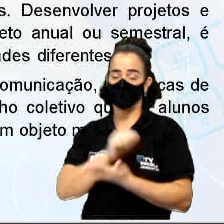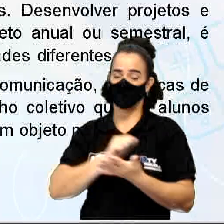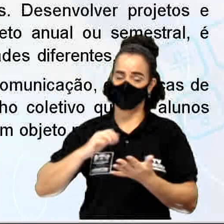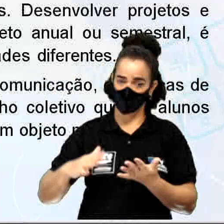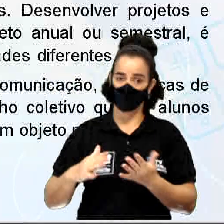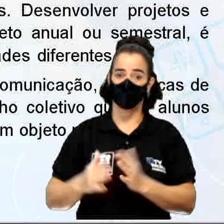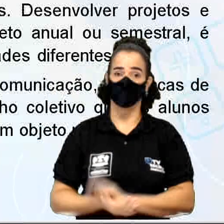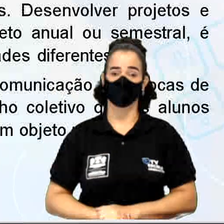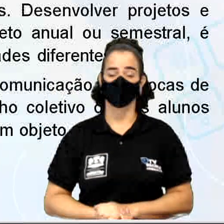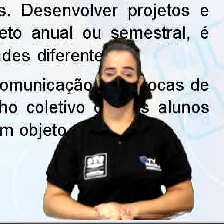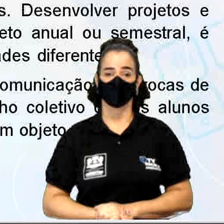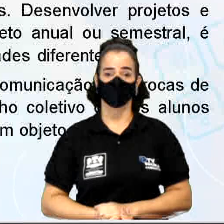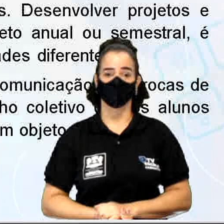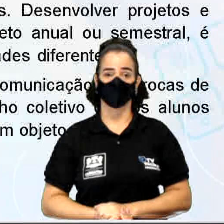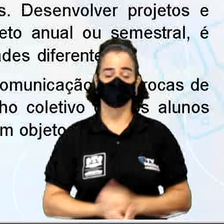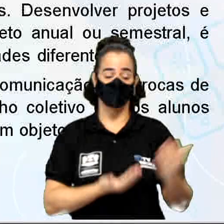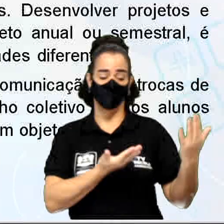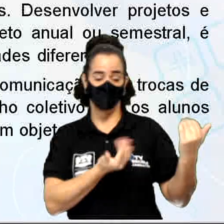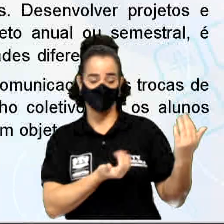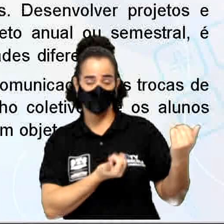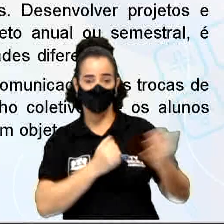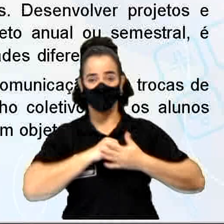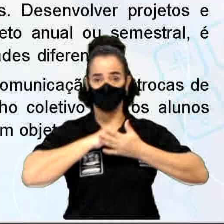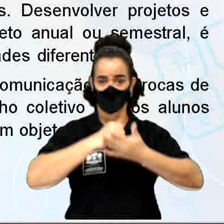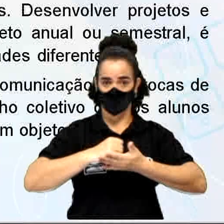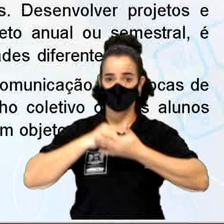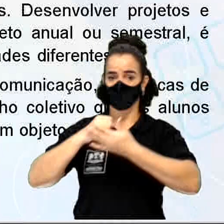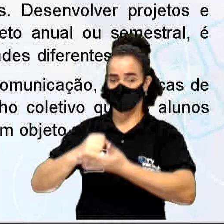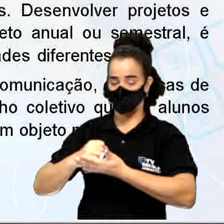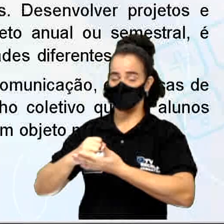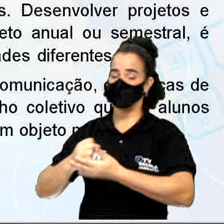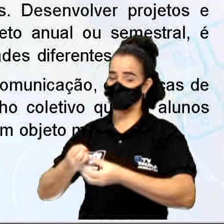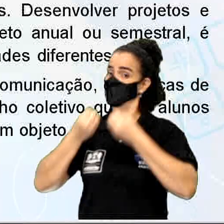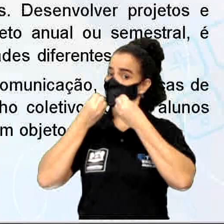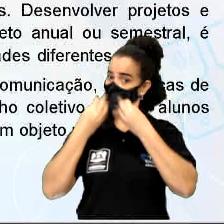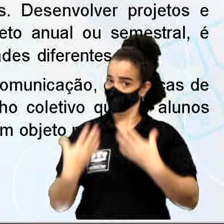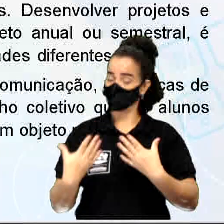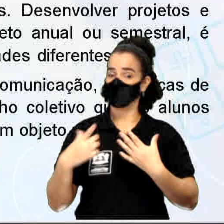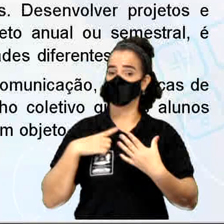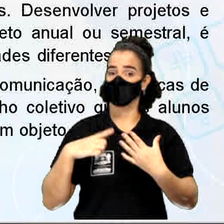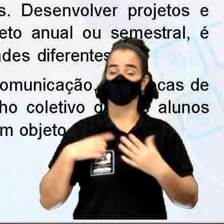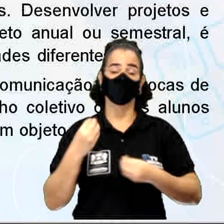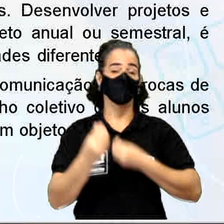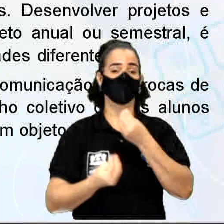assim. Os jogos cooperativos são uma excelente ferramenta. Consistem em